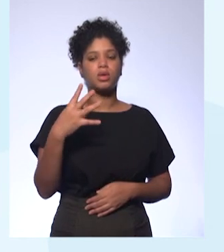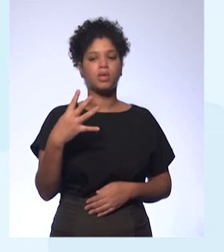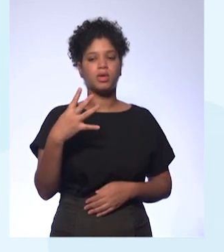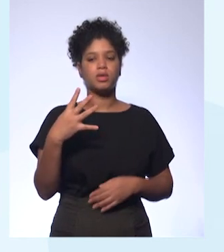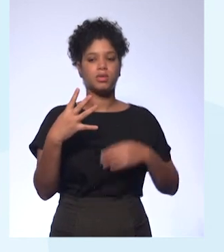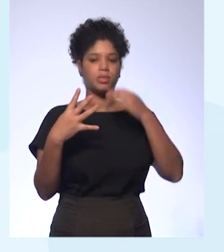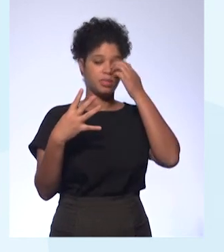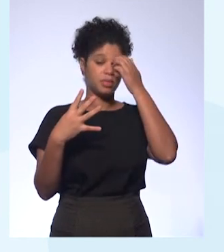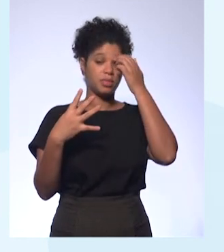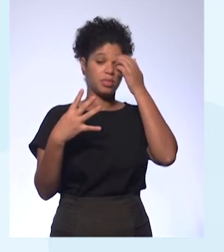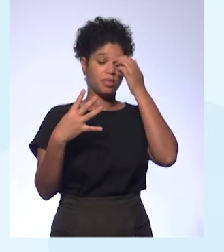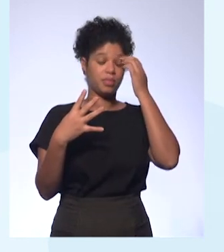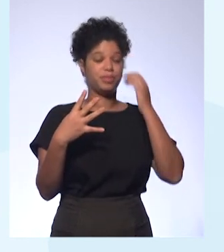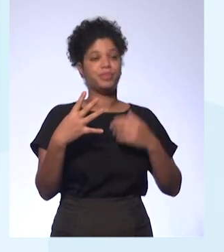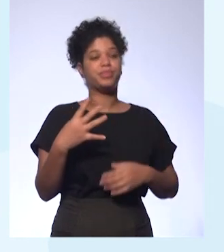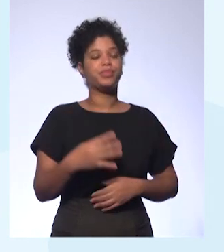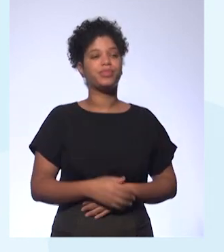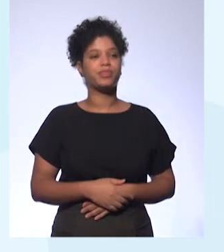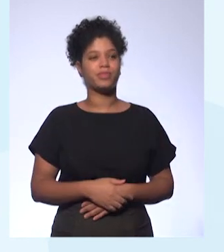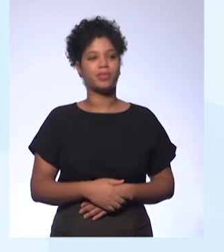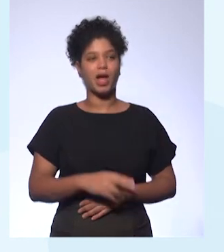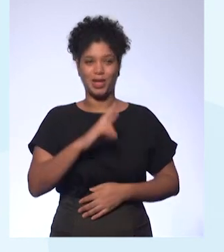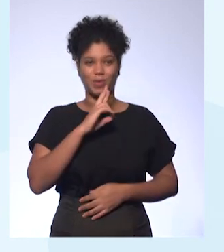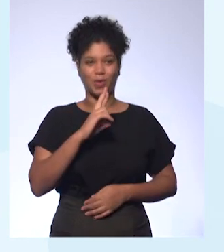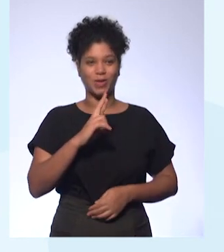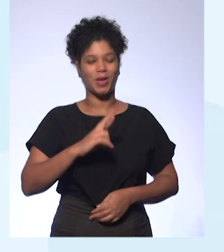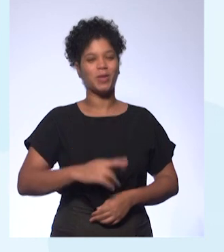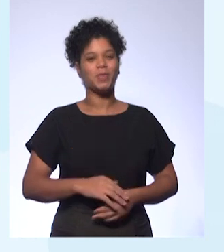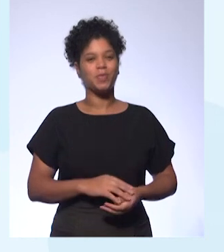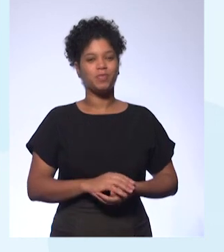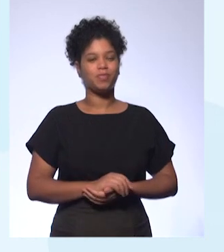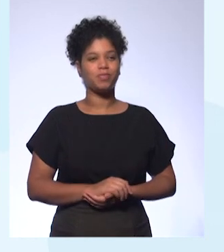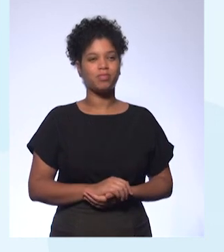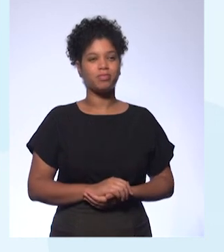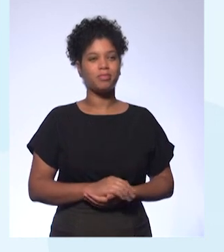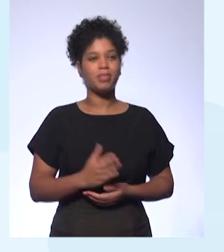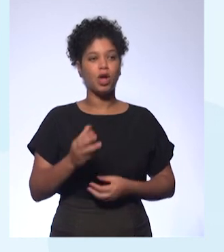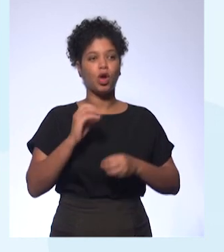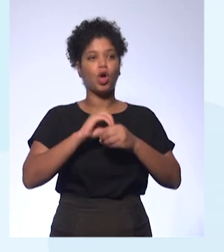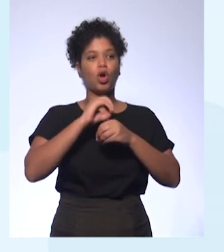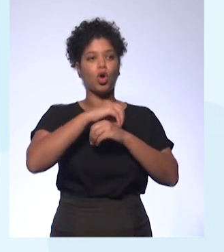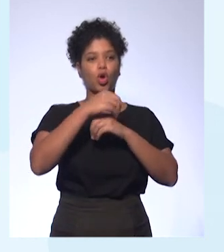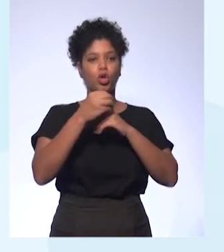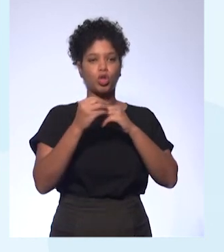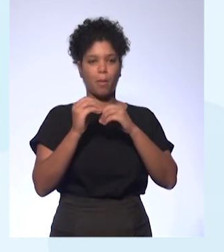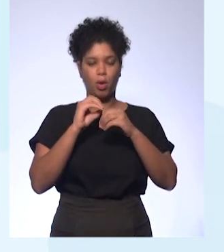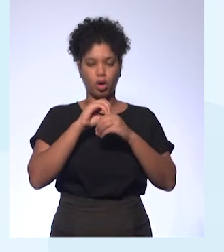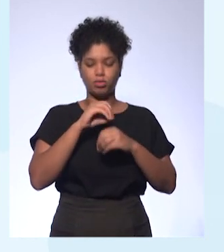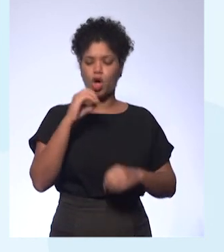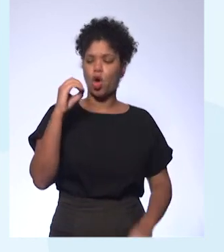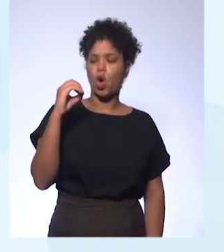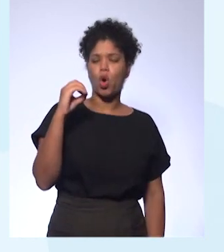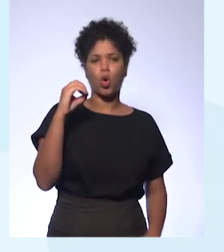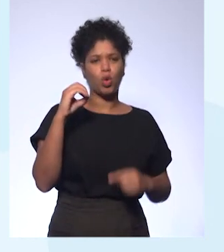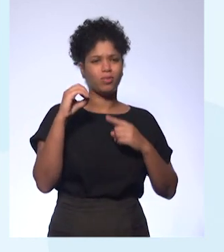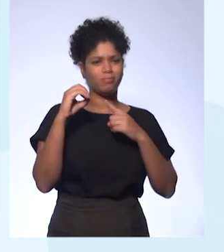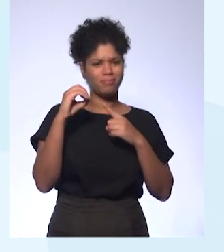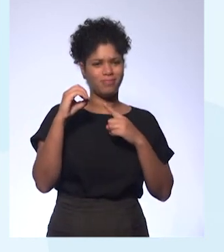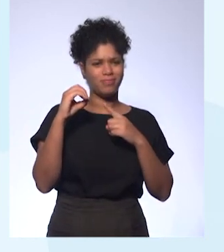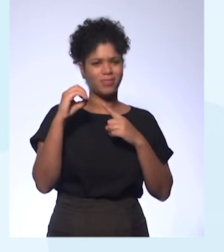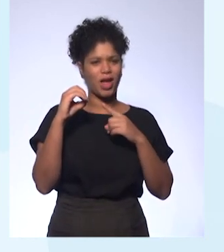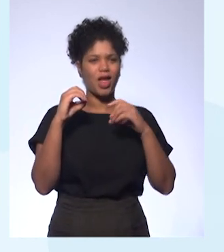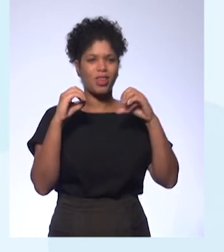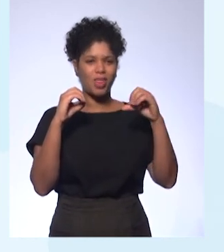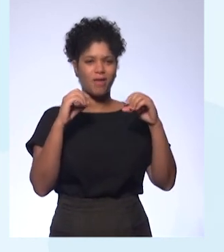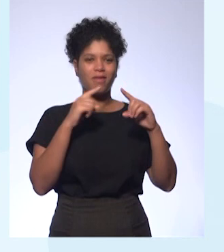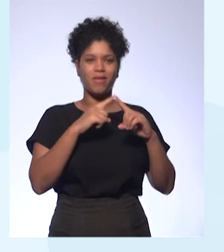254. Eu tenho, então, aqui a molécula de oxigênio, eu tenho 9